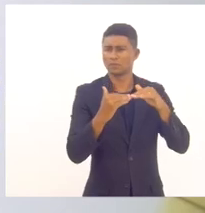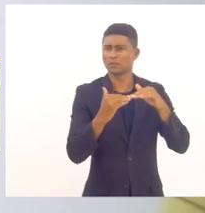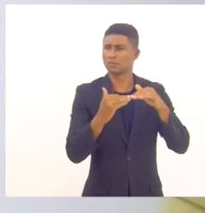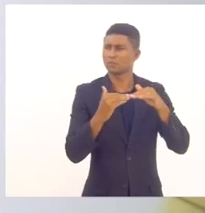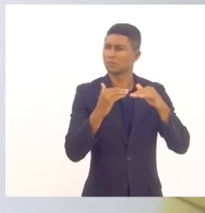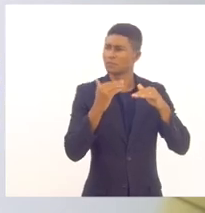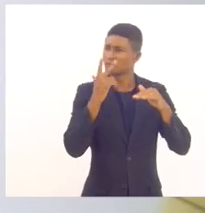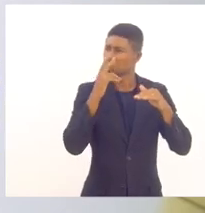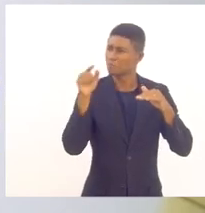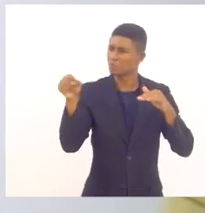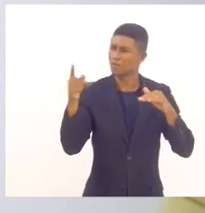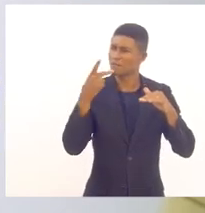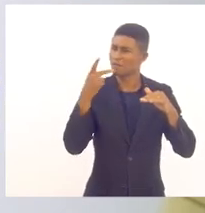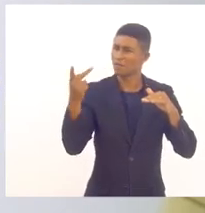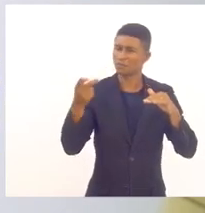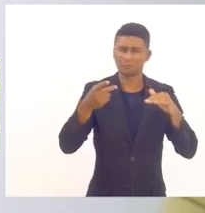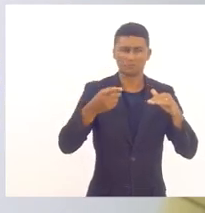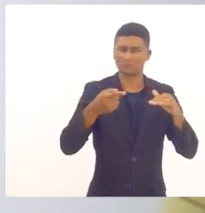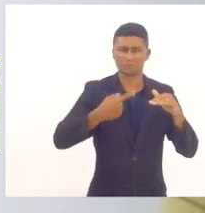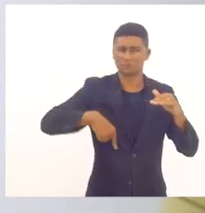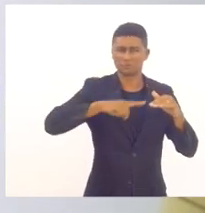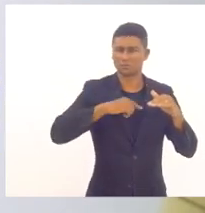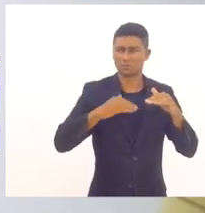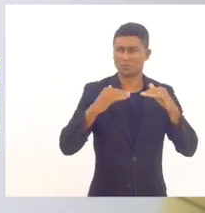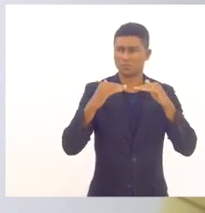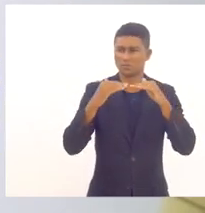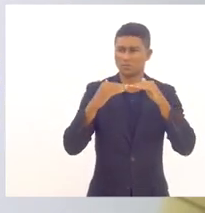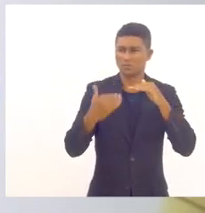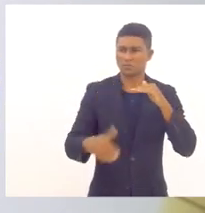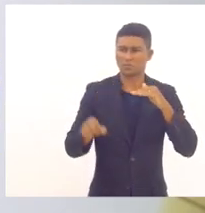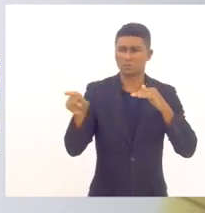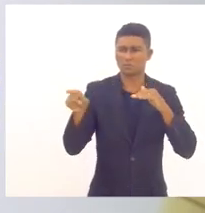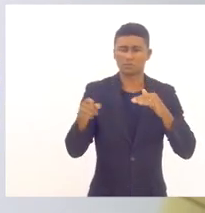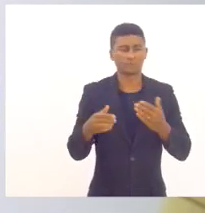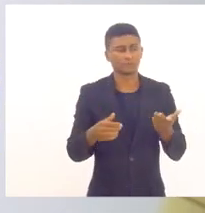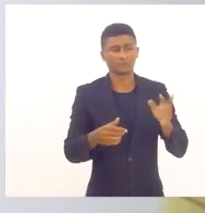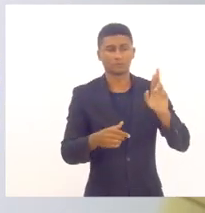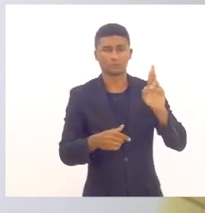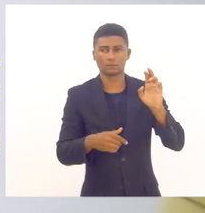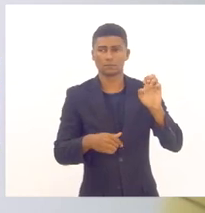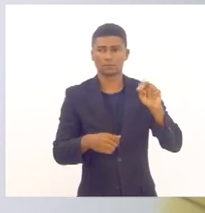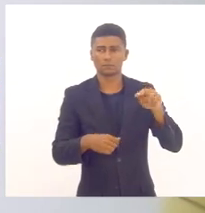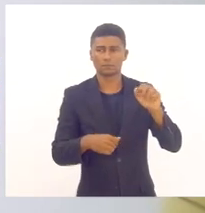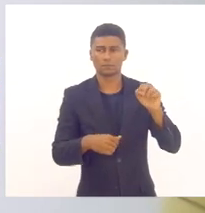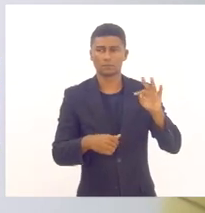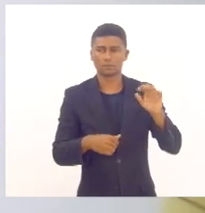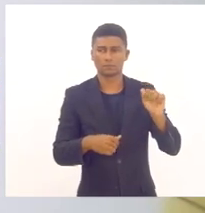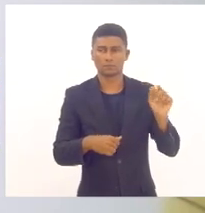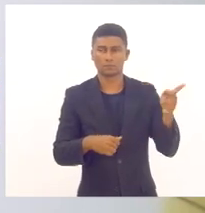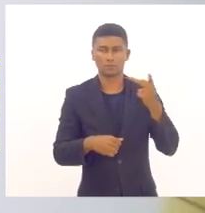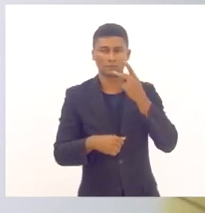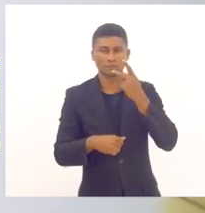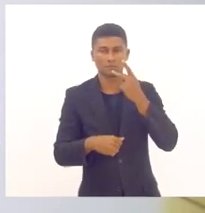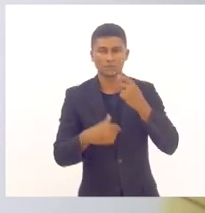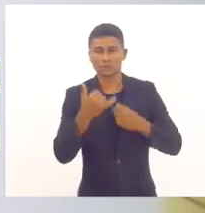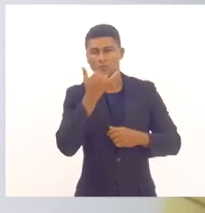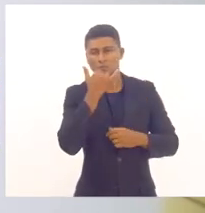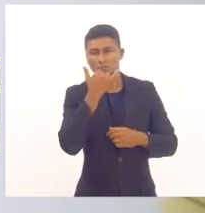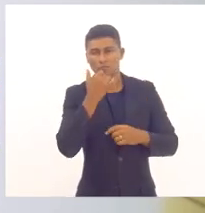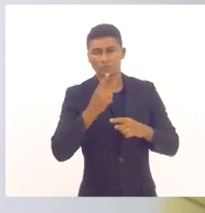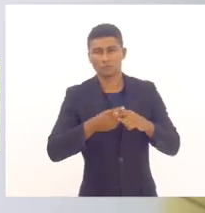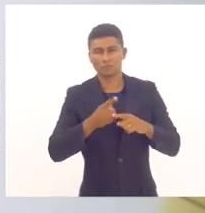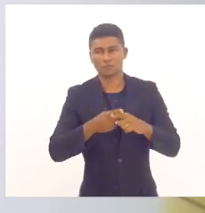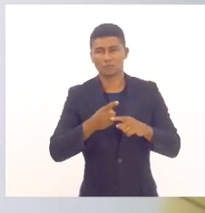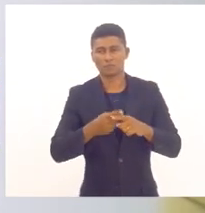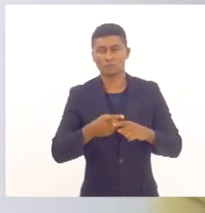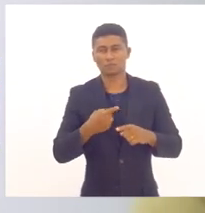aqui. Então, eu vou deixar a mestra Renata falar, e que eu até perdi um pouco do prumo, eu